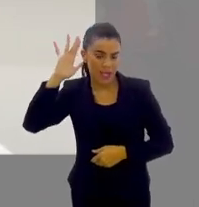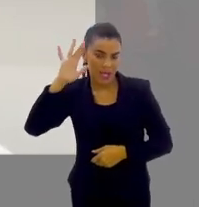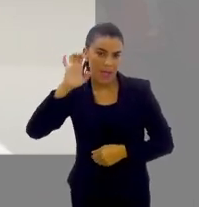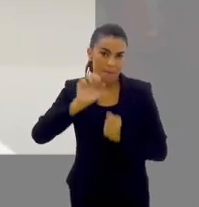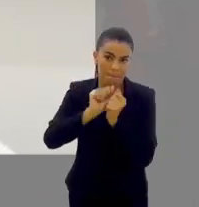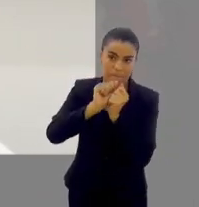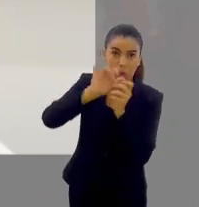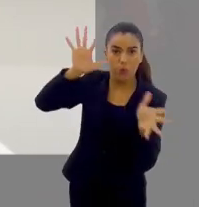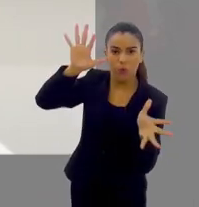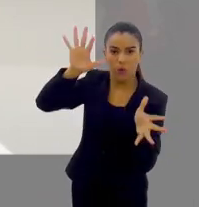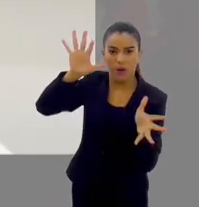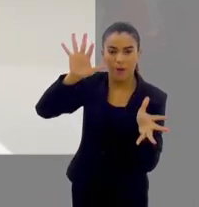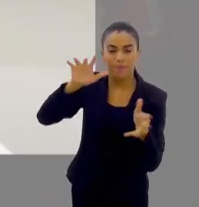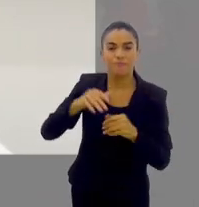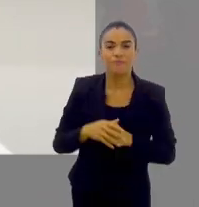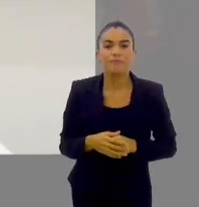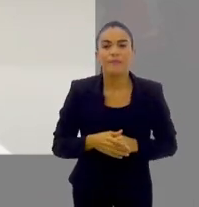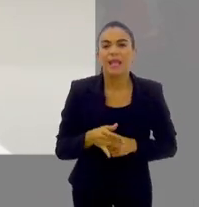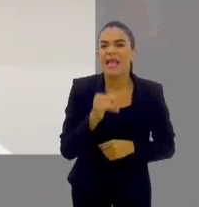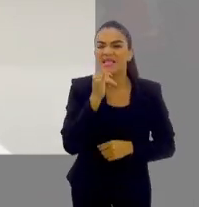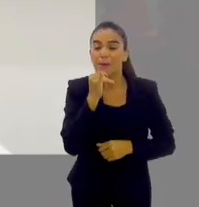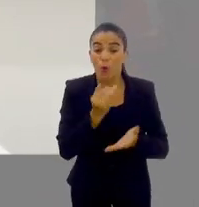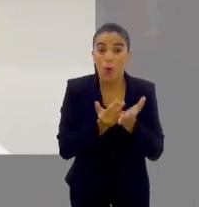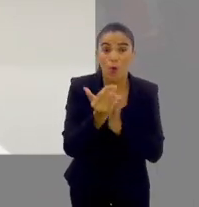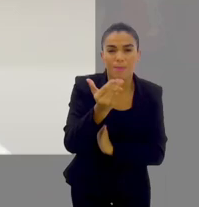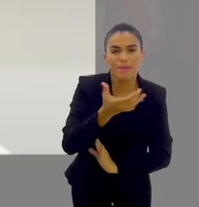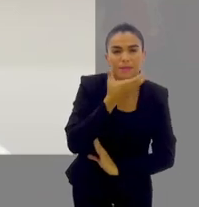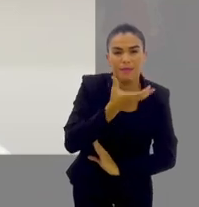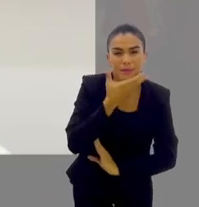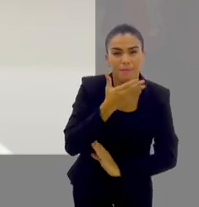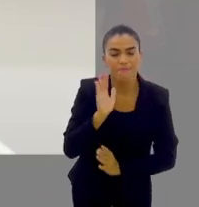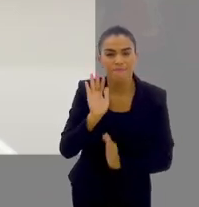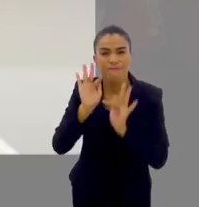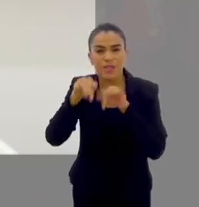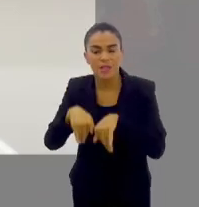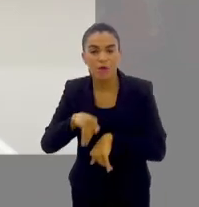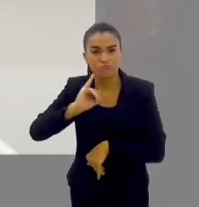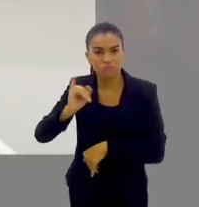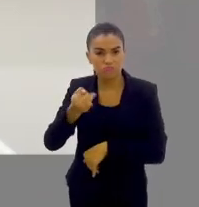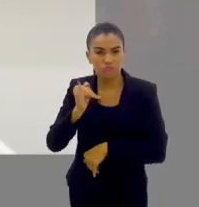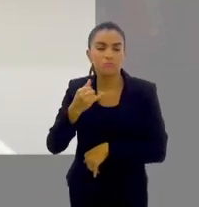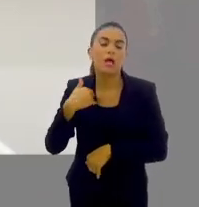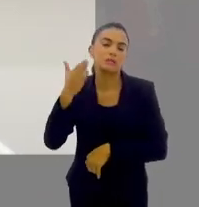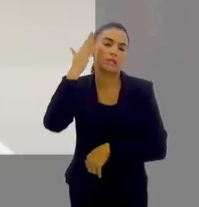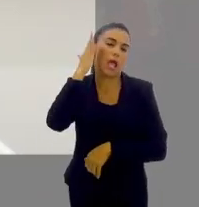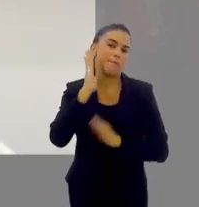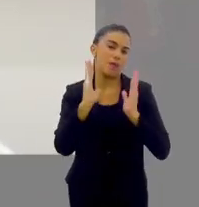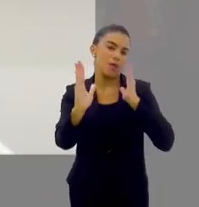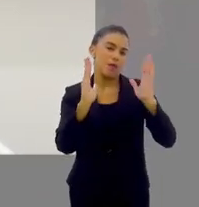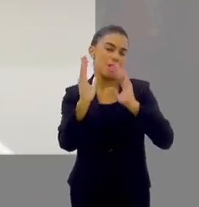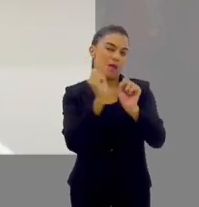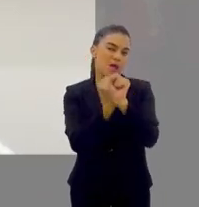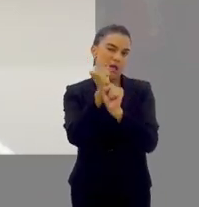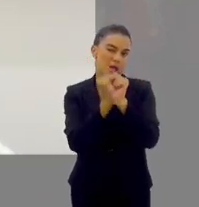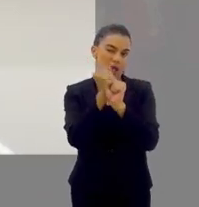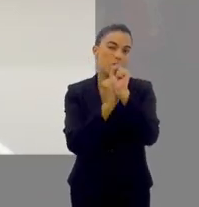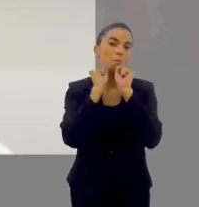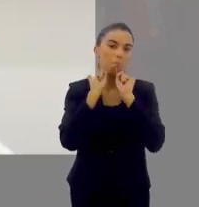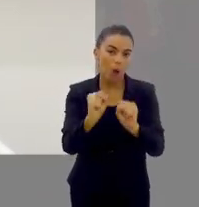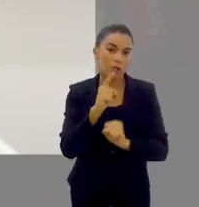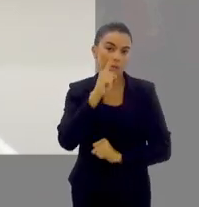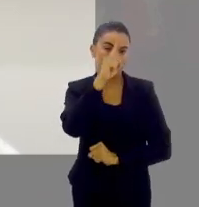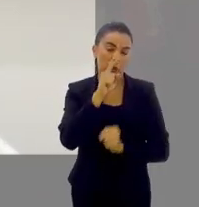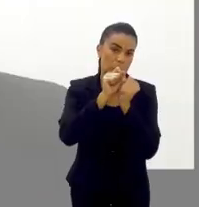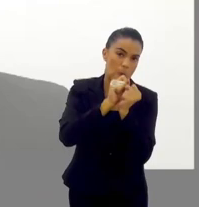epidêmica. Toda vez que a gente tem no final de dezembro, início de janeiro, uma elevação de casos, a gente sabe que aquele ano pode ser epidêmico,